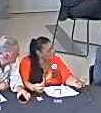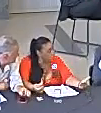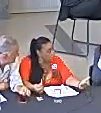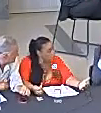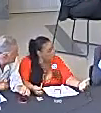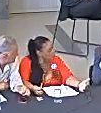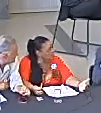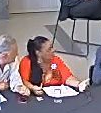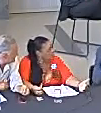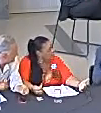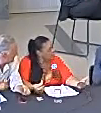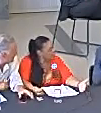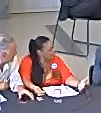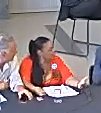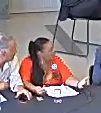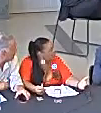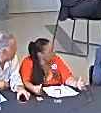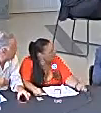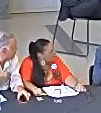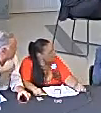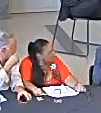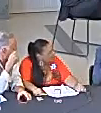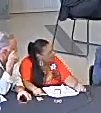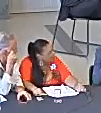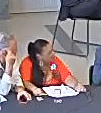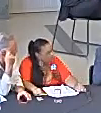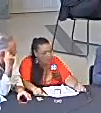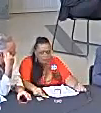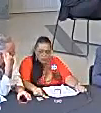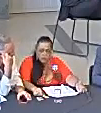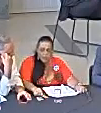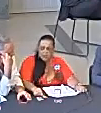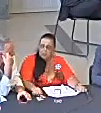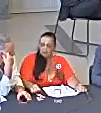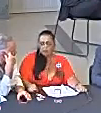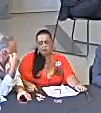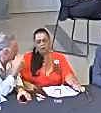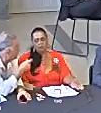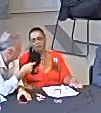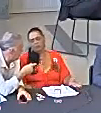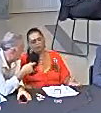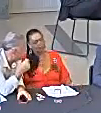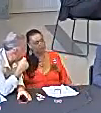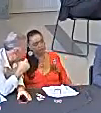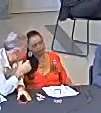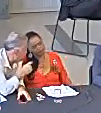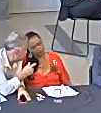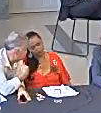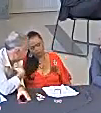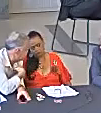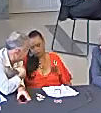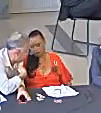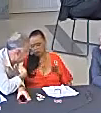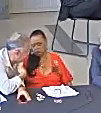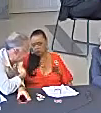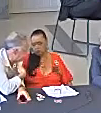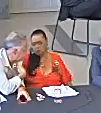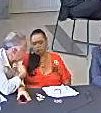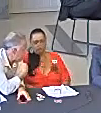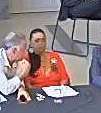Eu agradeço as palavras da doutora Zaira. Ela, a princípio, imaginava-se que ela